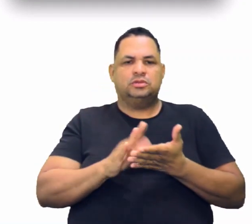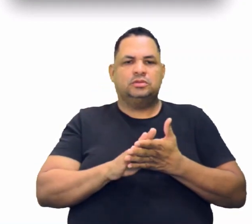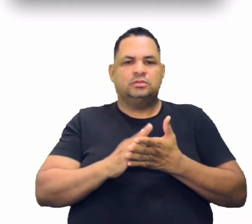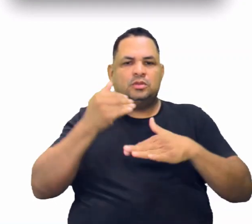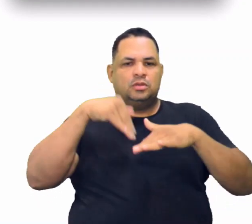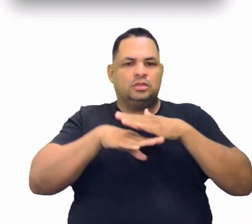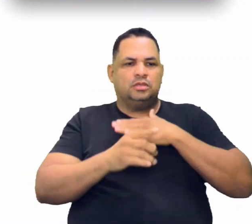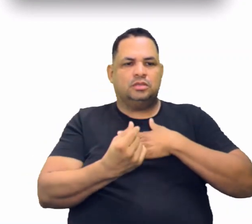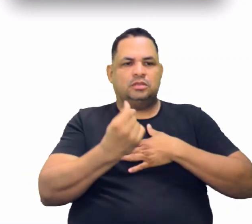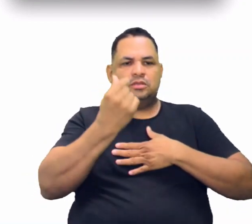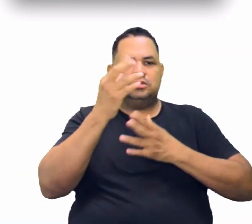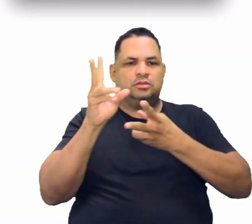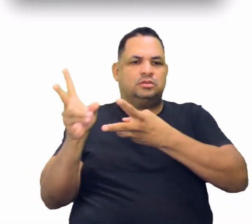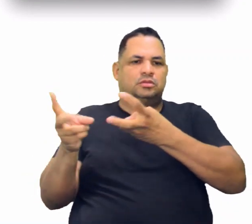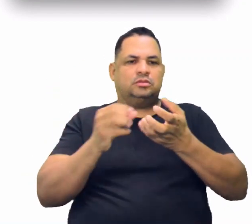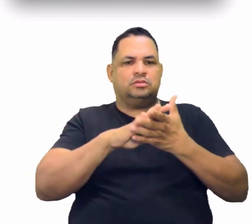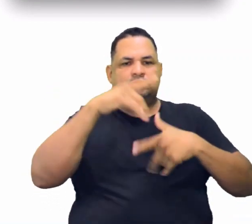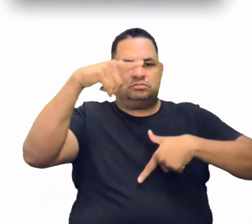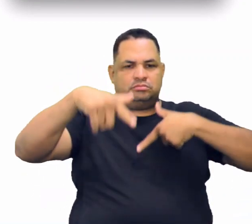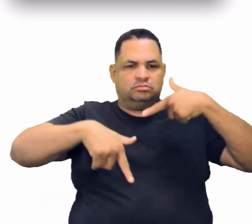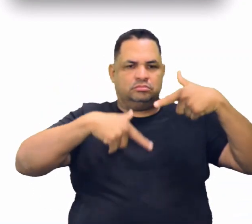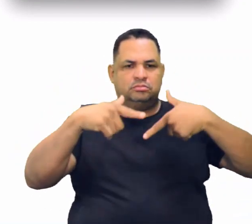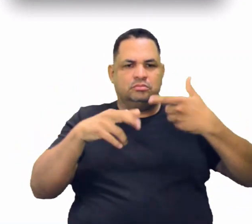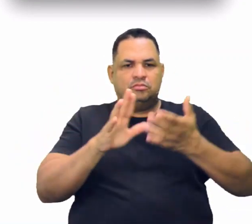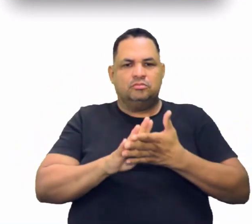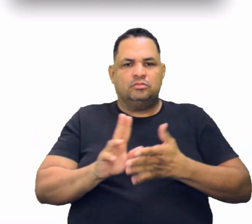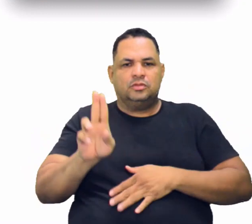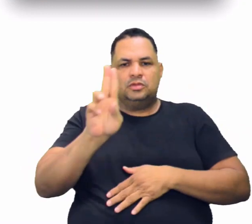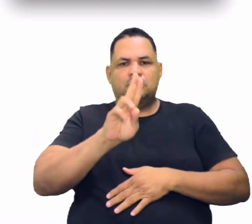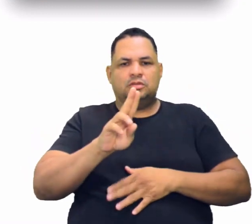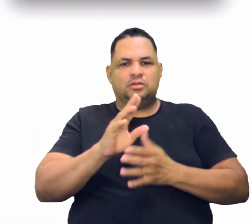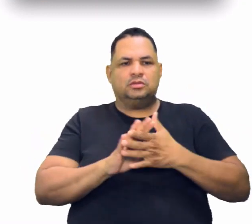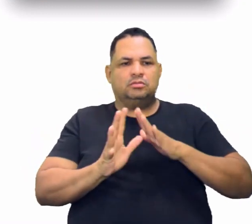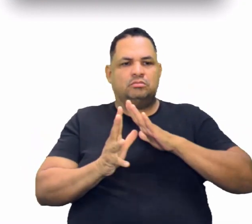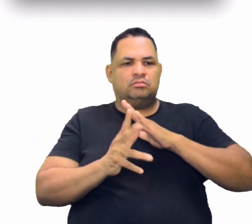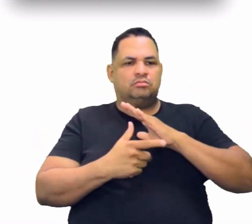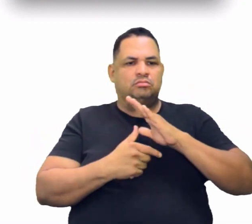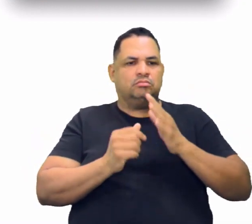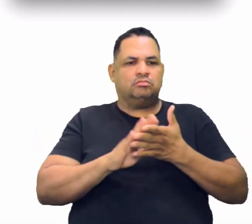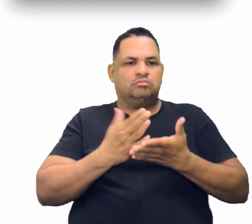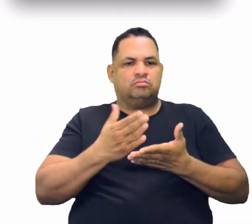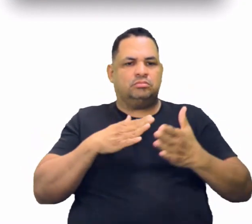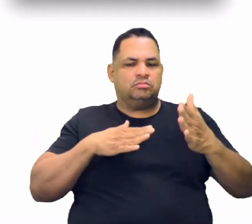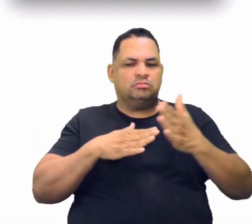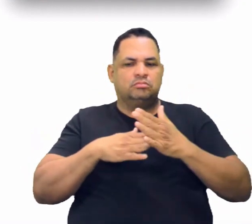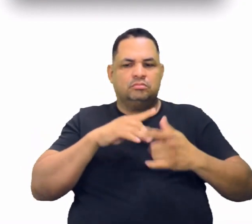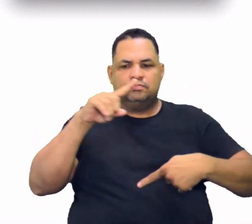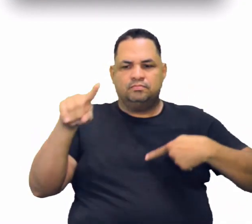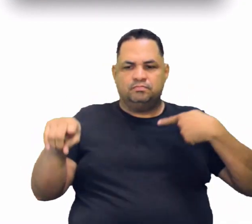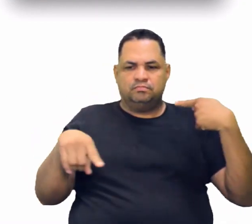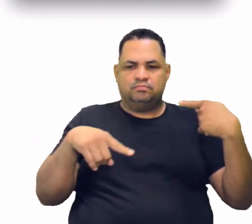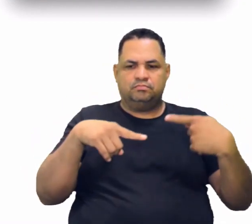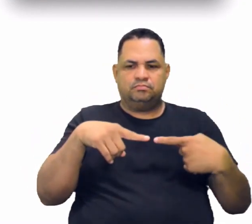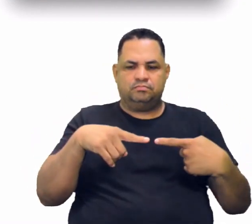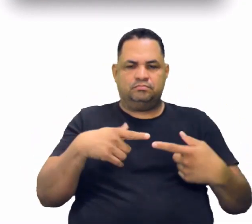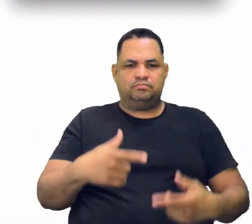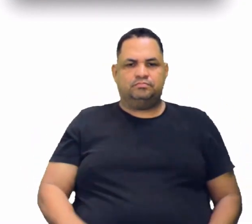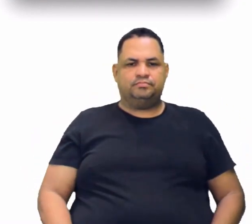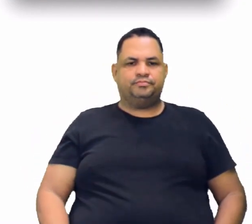acumular capital, ele explora os empregados e se utiliza até de furto para conseguir atingir